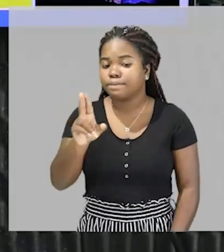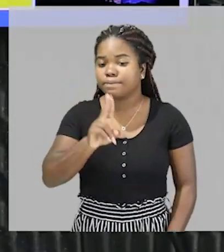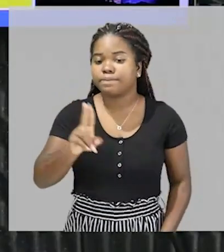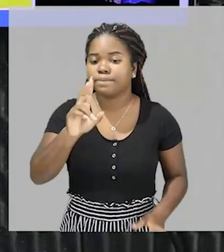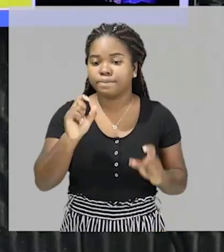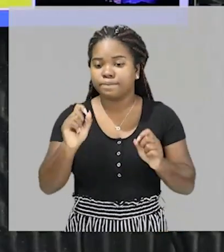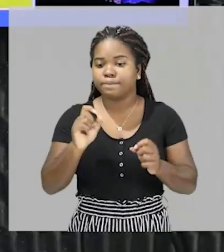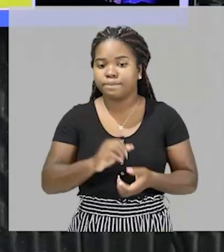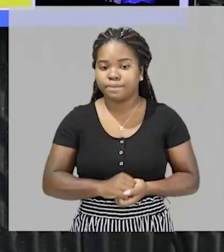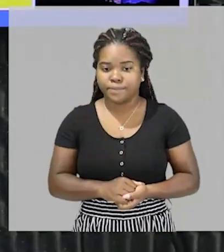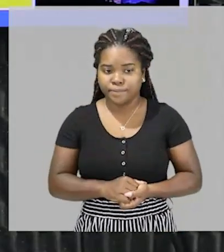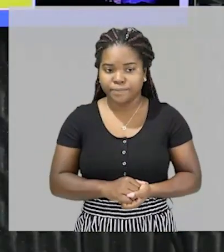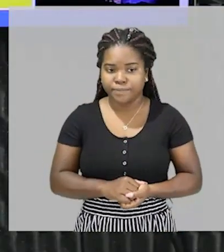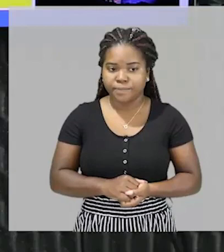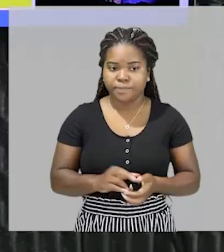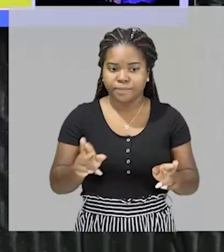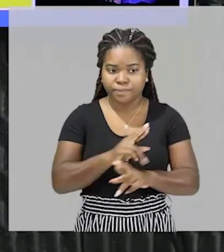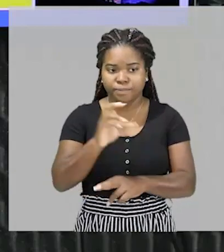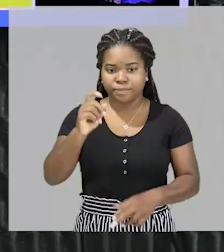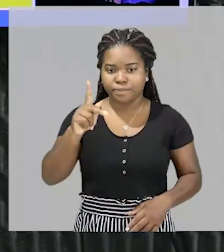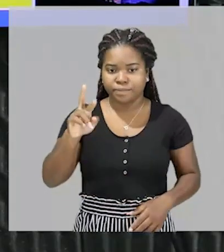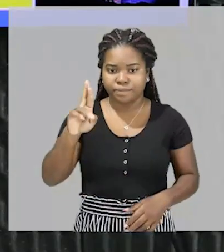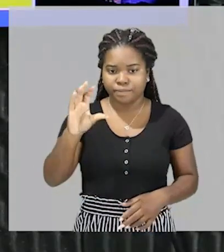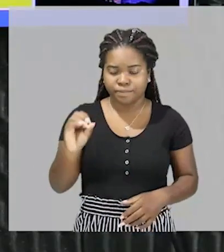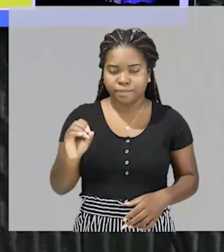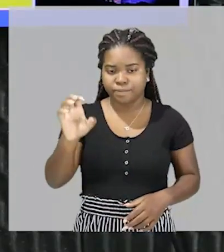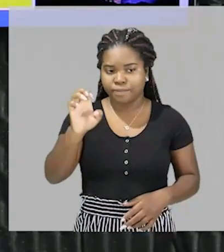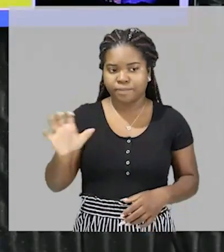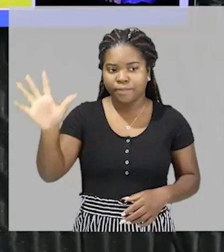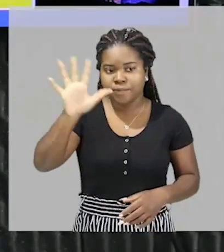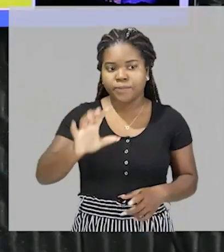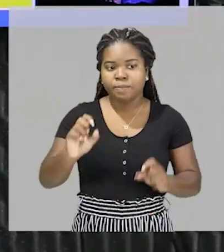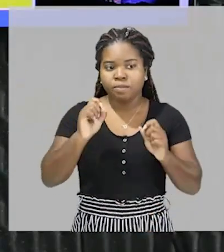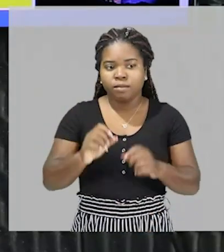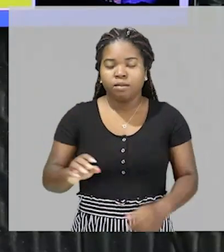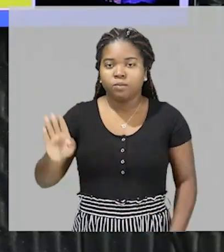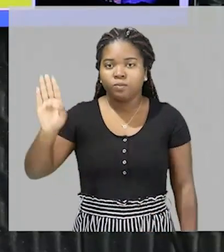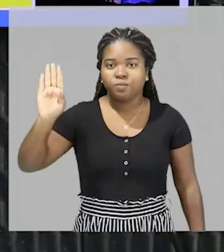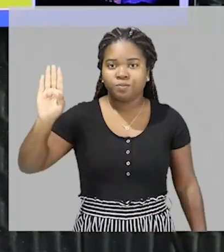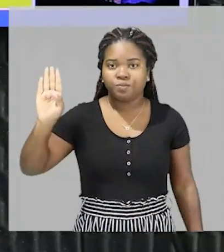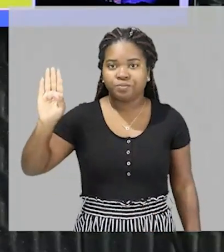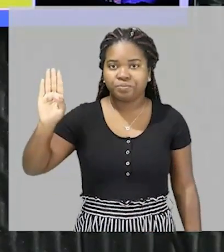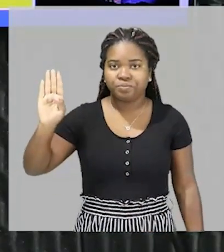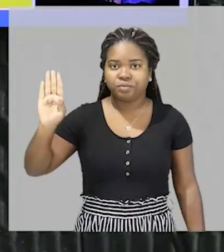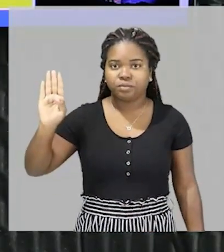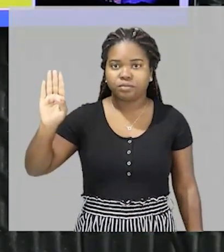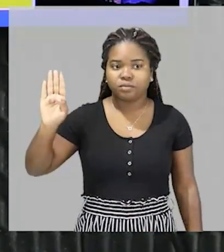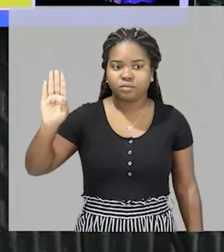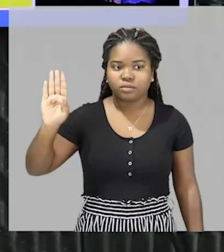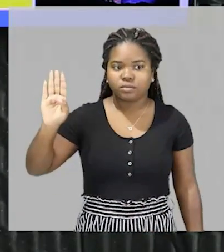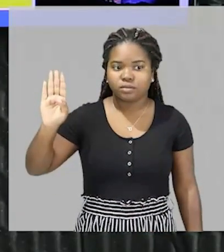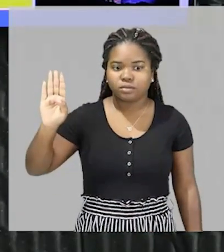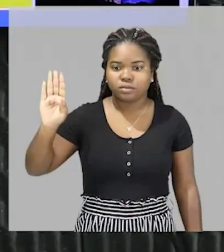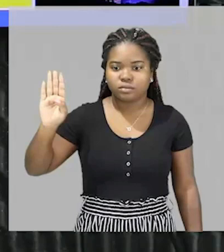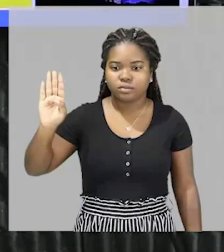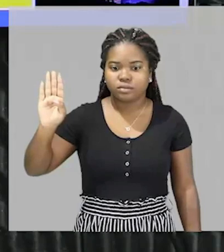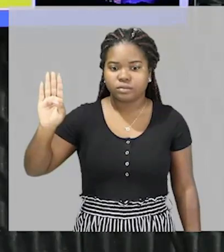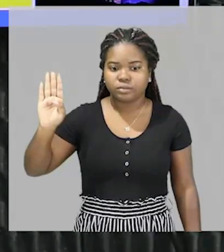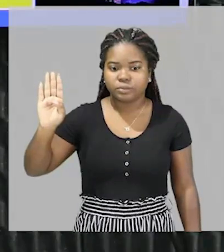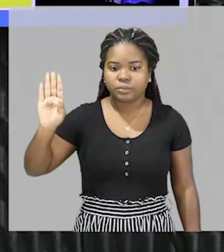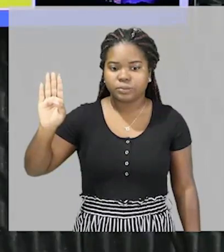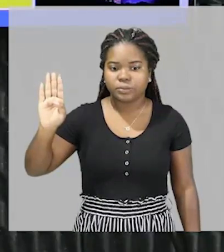utilizam a relação da ópera europeia do século XIX a partir de quê? Da integração de diversas linguagens